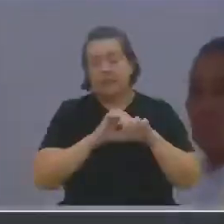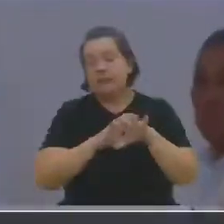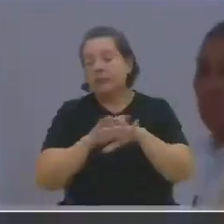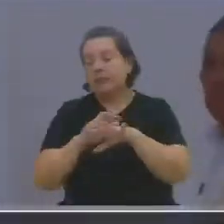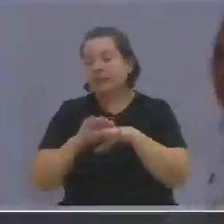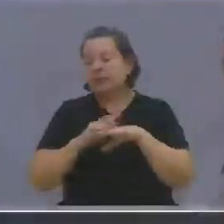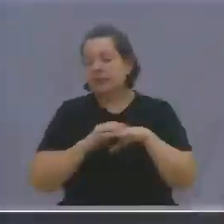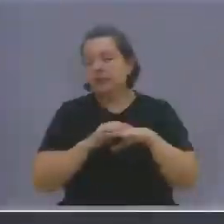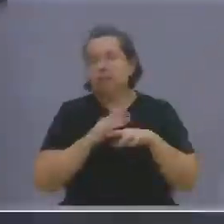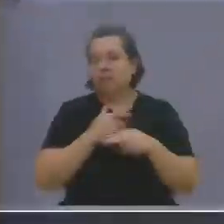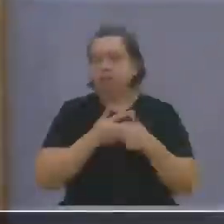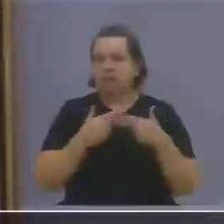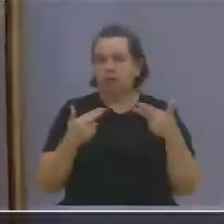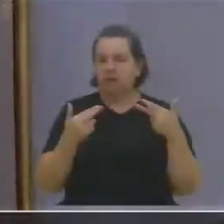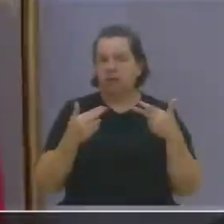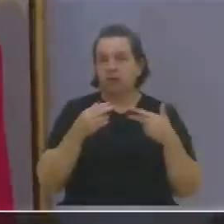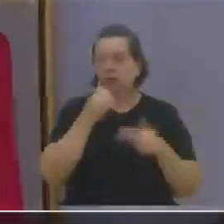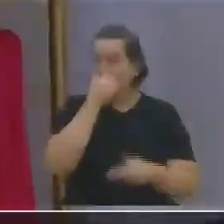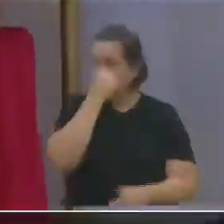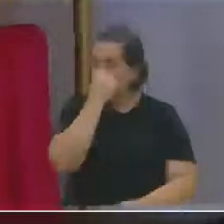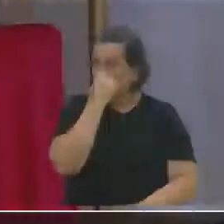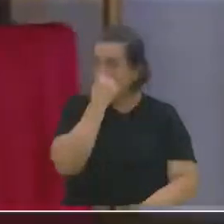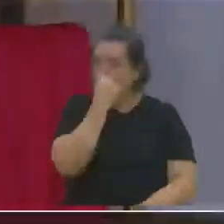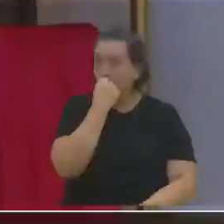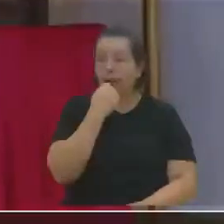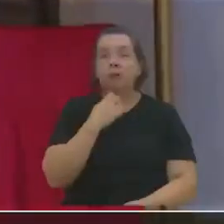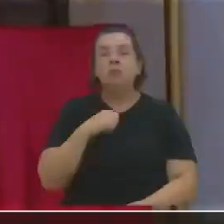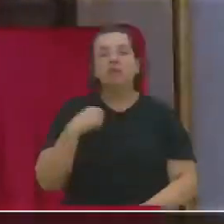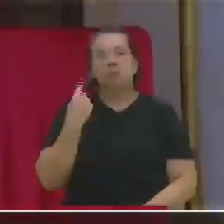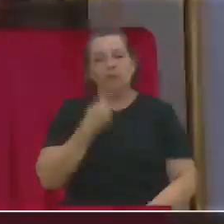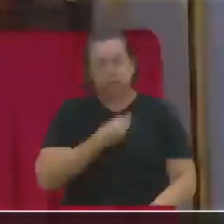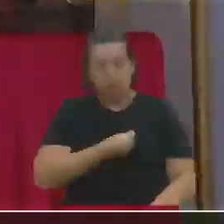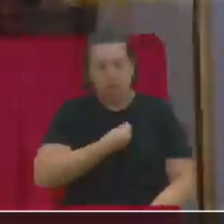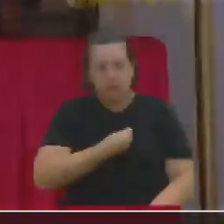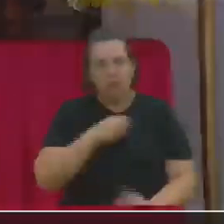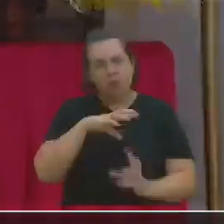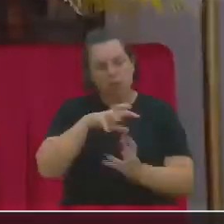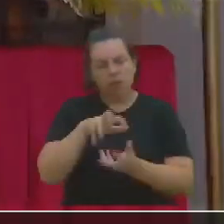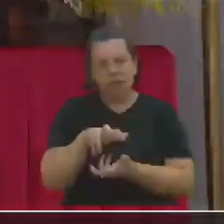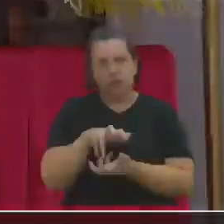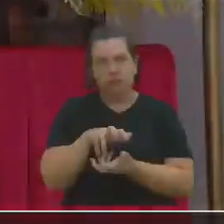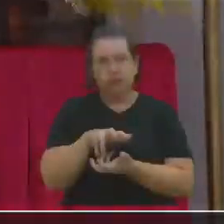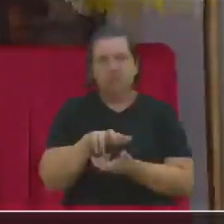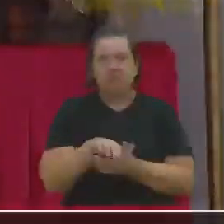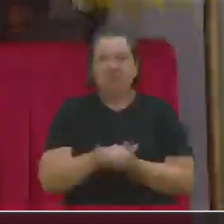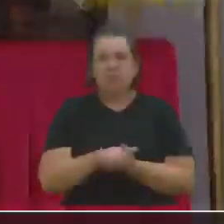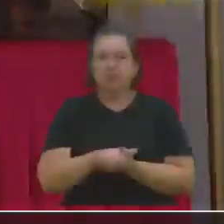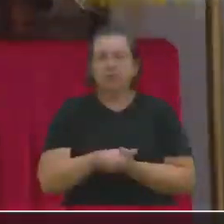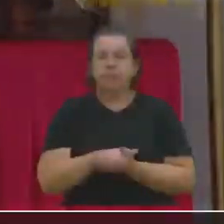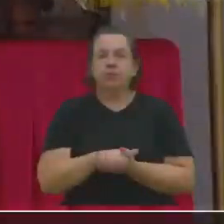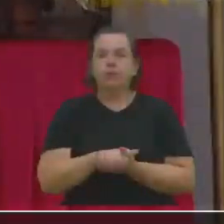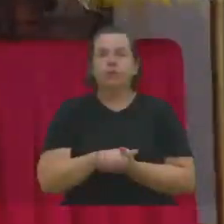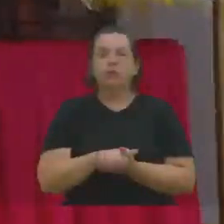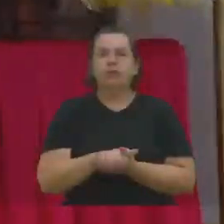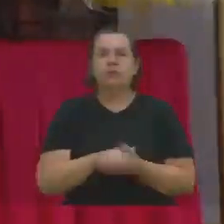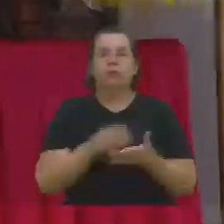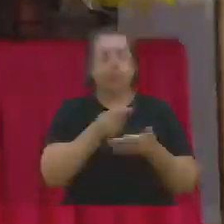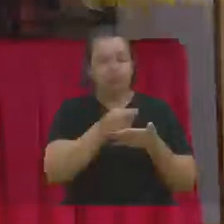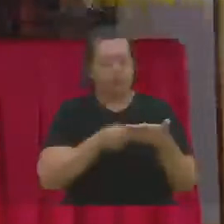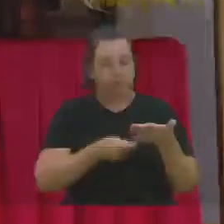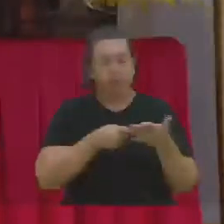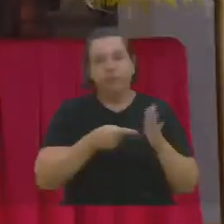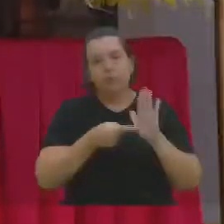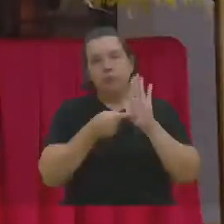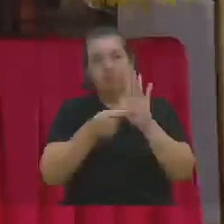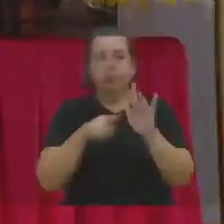certas incertezas na nossa trajetória humana. O texto é claro dizendo